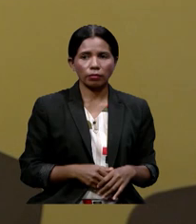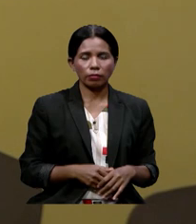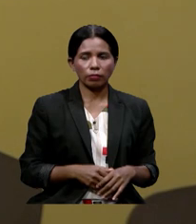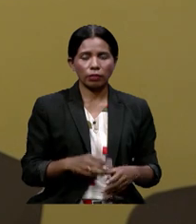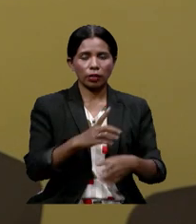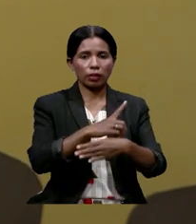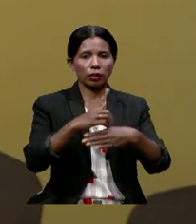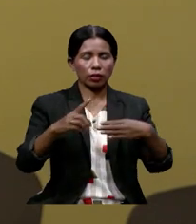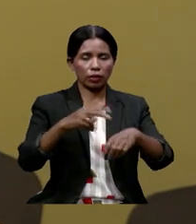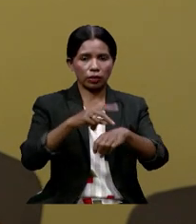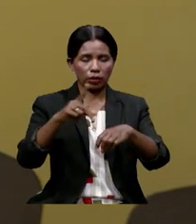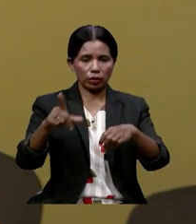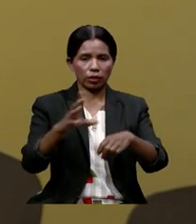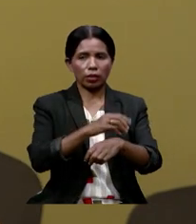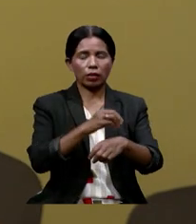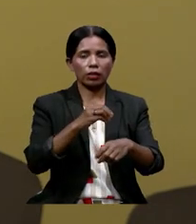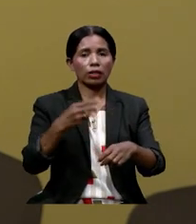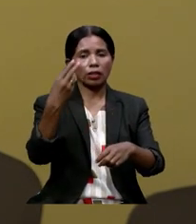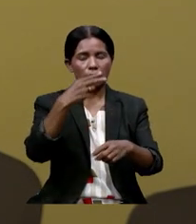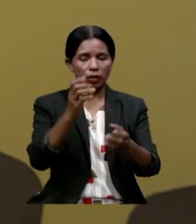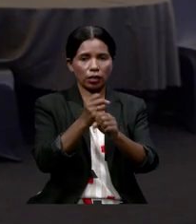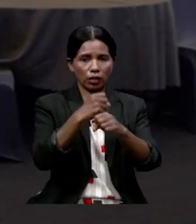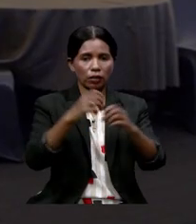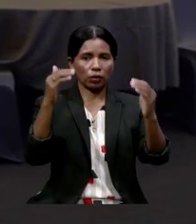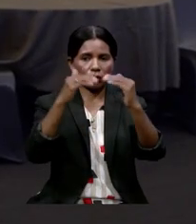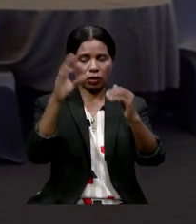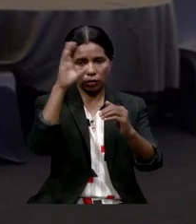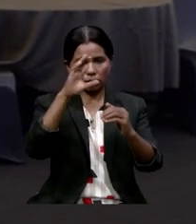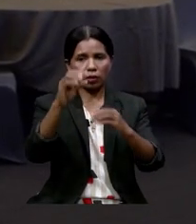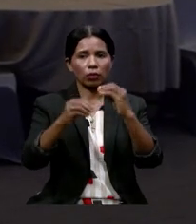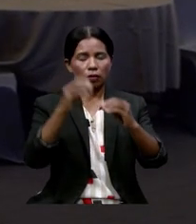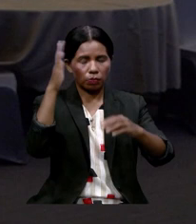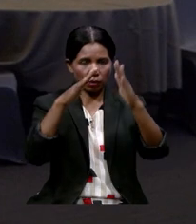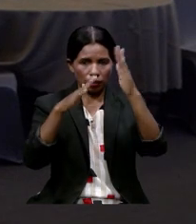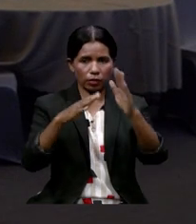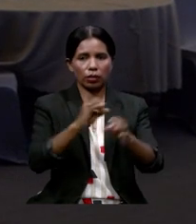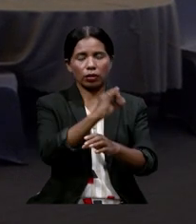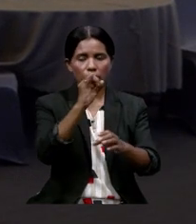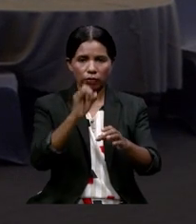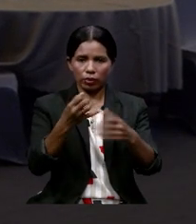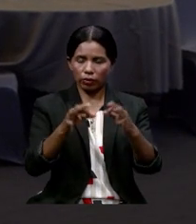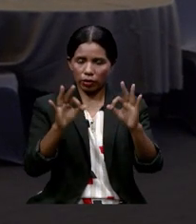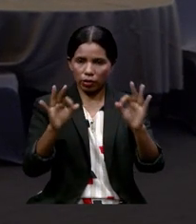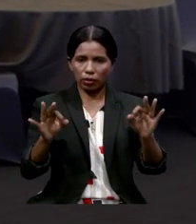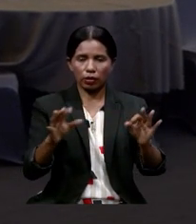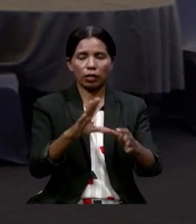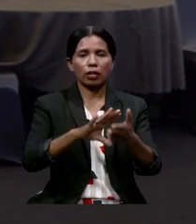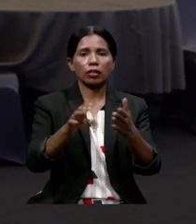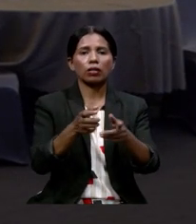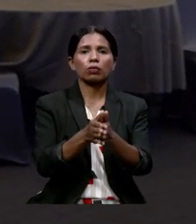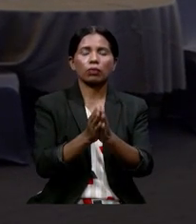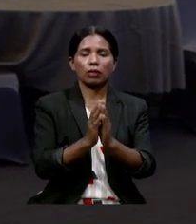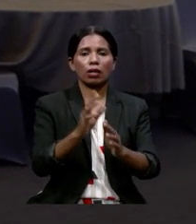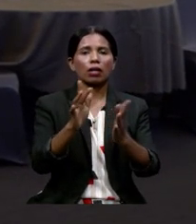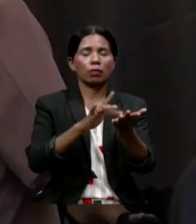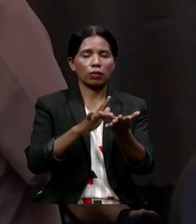Direção Nacional Farmácia no Produto Médico Quintané, ao encontro, o buca solução para o problema de bem identificado, lhe o pedido com a ba a imoro com